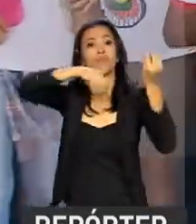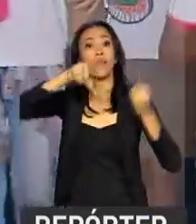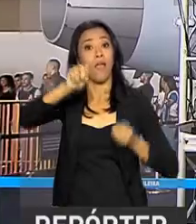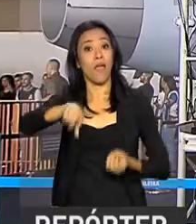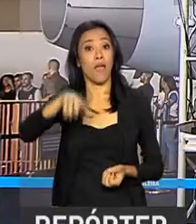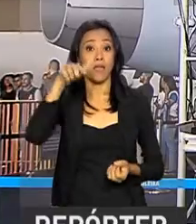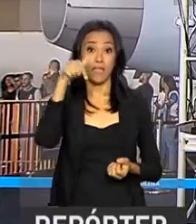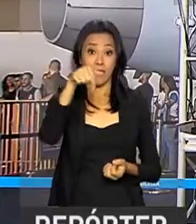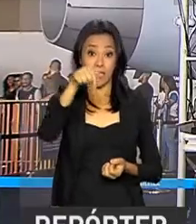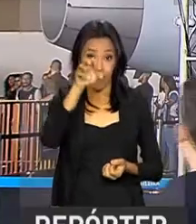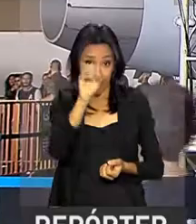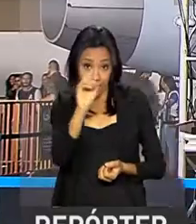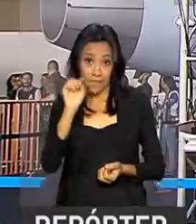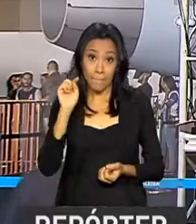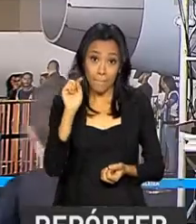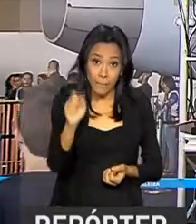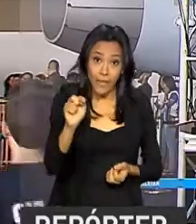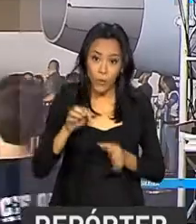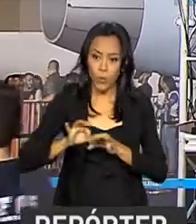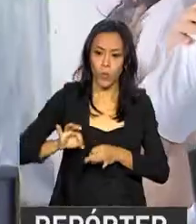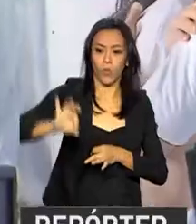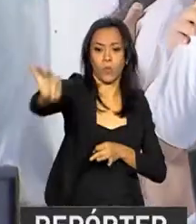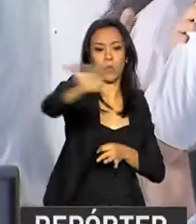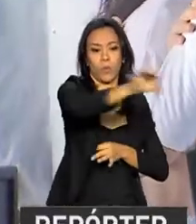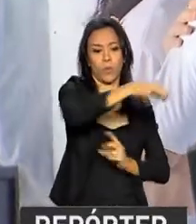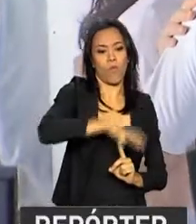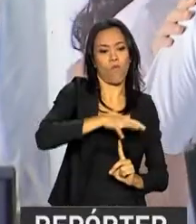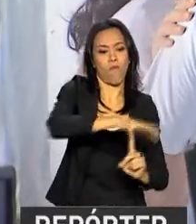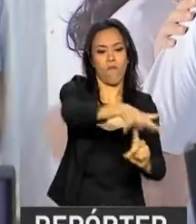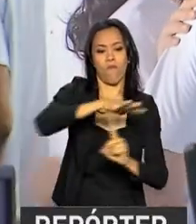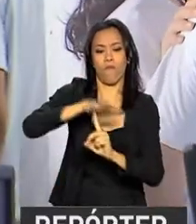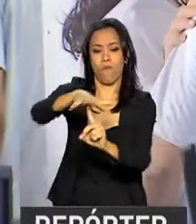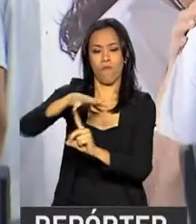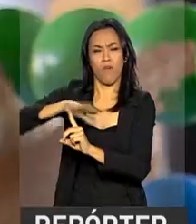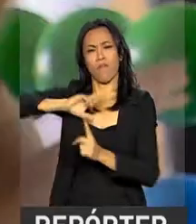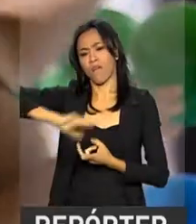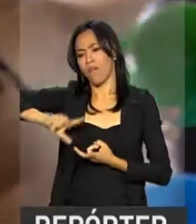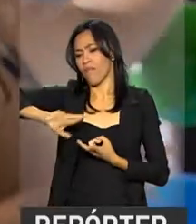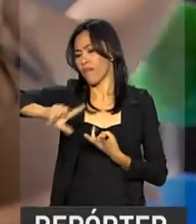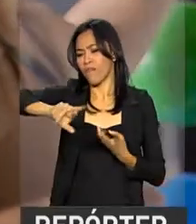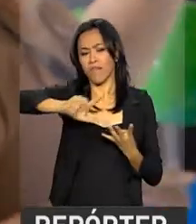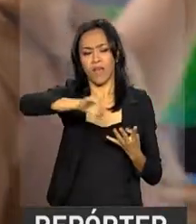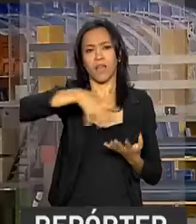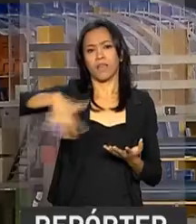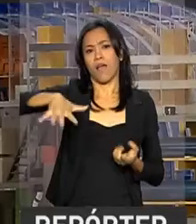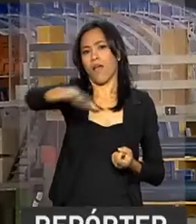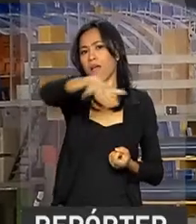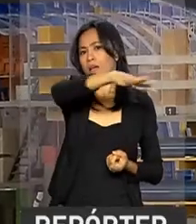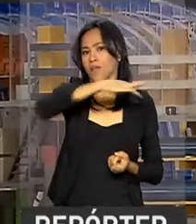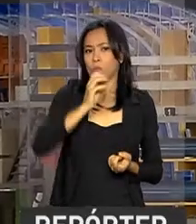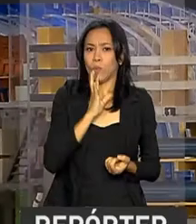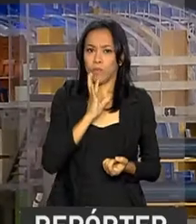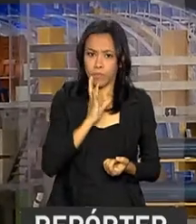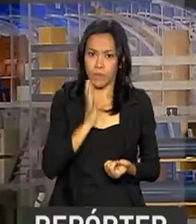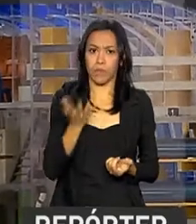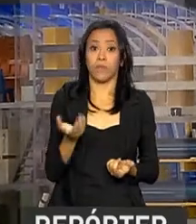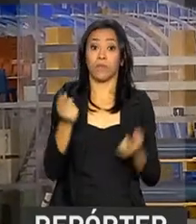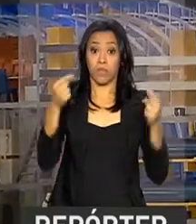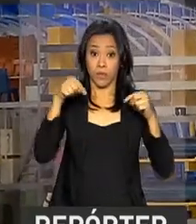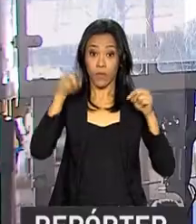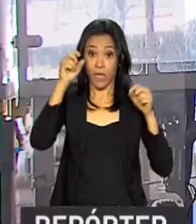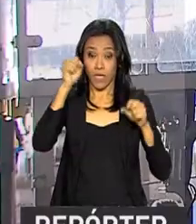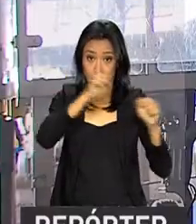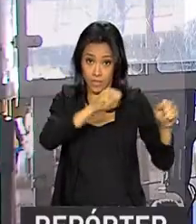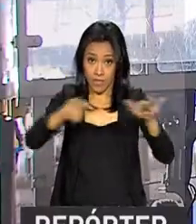metros quadrados de ciência aplicada nas mais diversas áreas do conhecimento na semana nacional de ciência